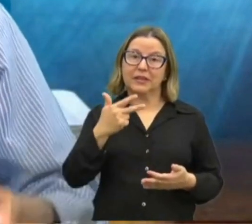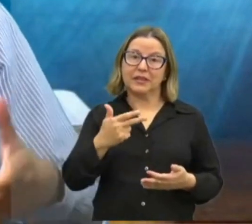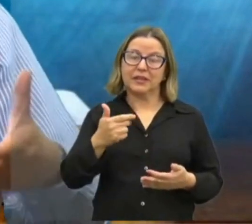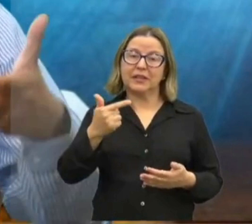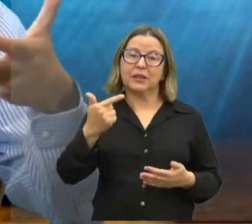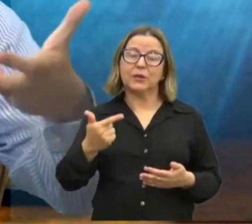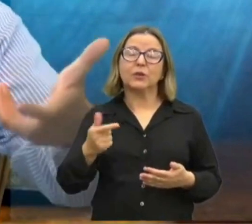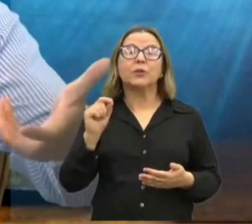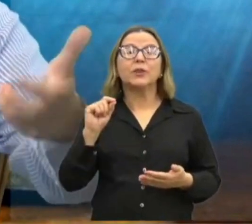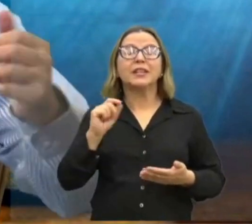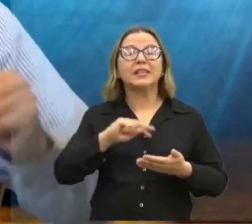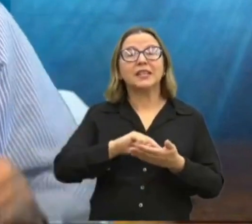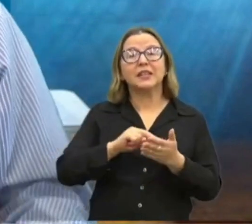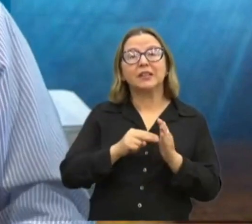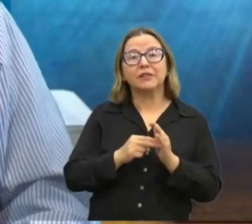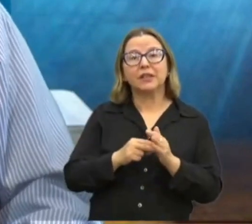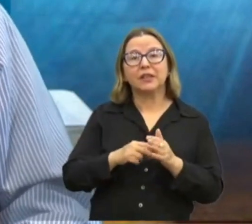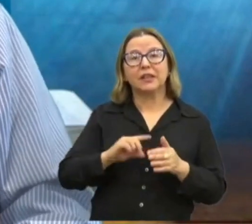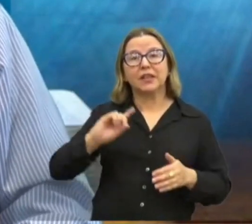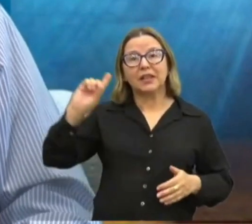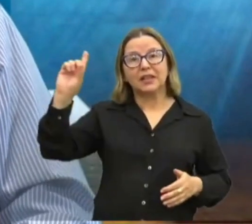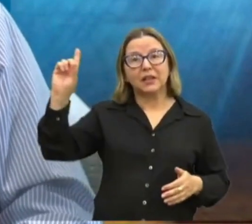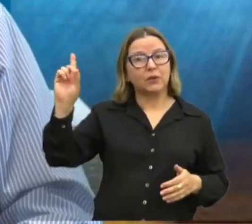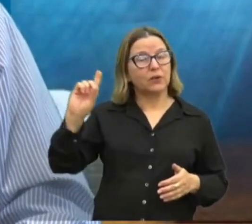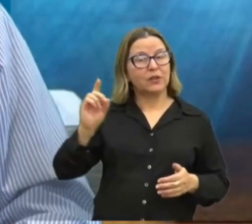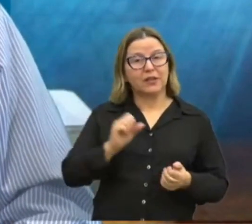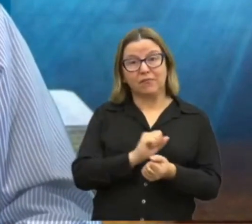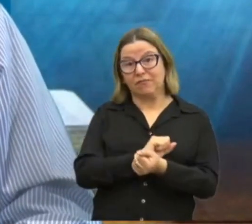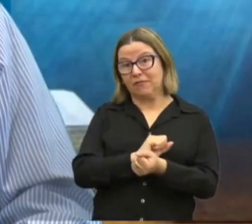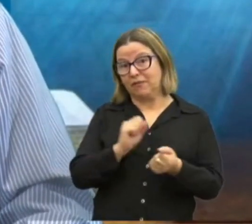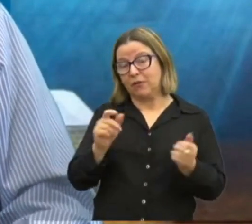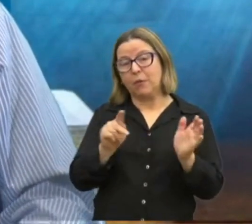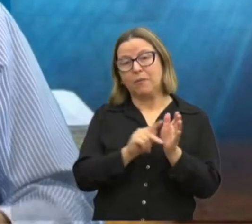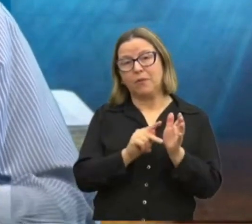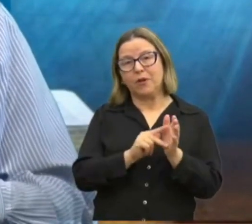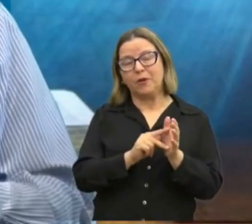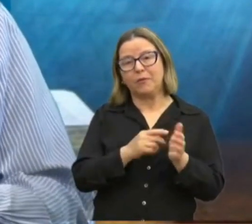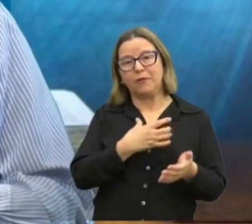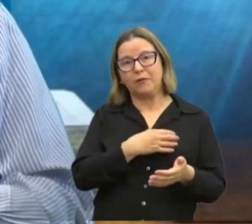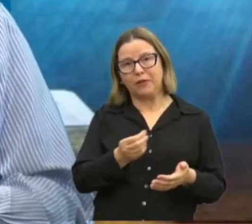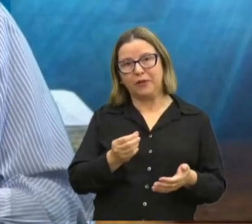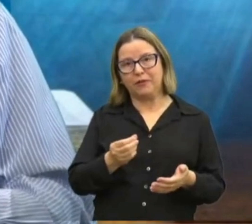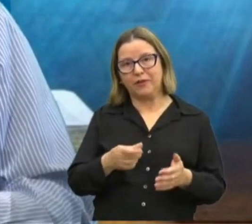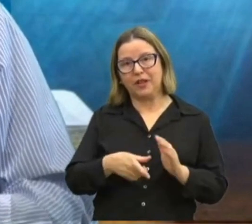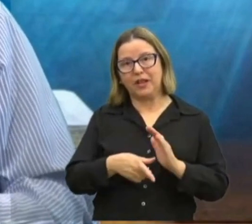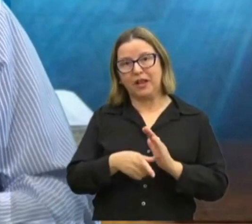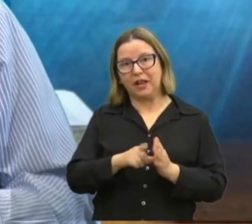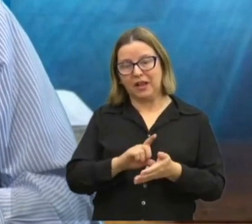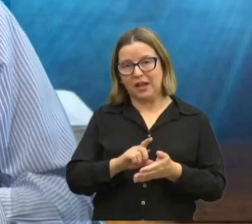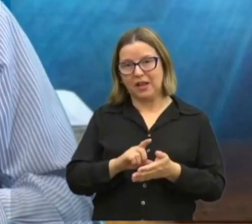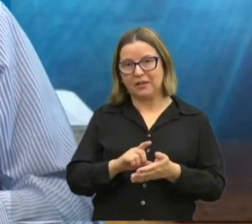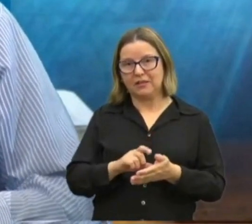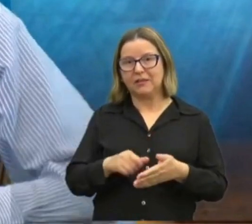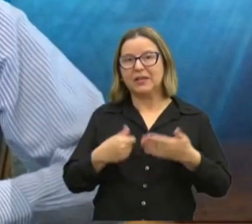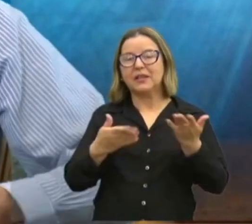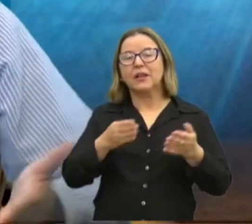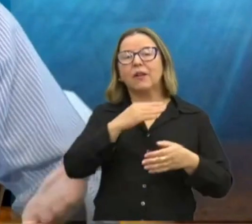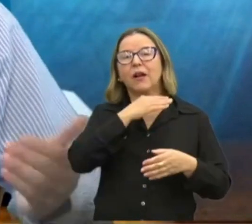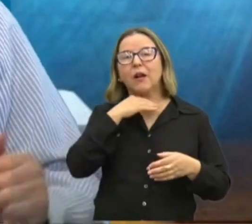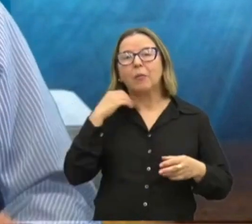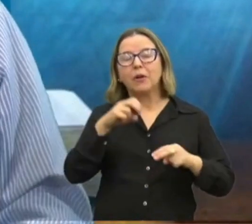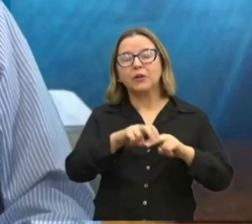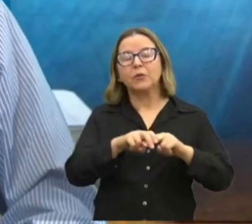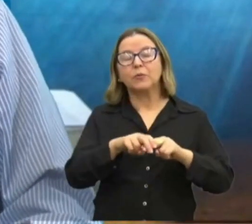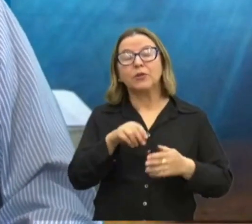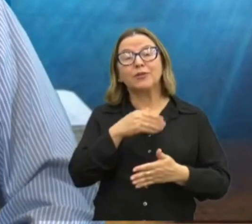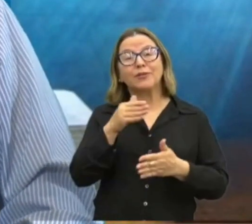que significa que Deus não poupou o seu próprio Filho, antes o entregou por todos nós. E quando ele diz o entregou